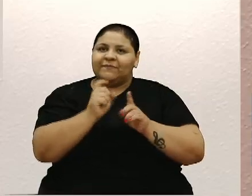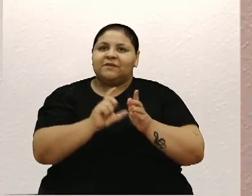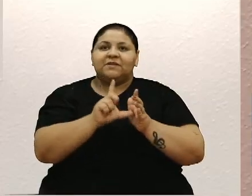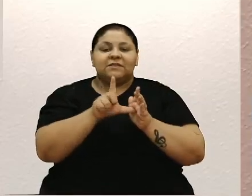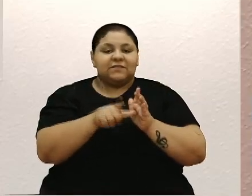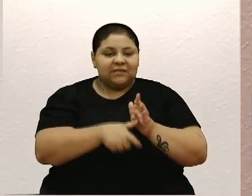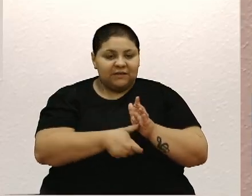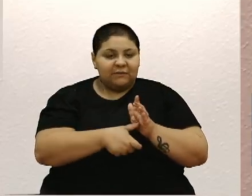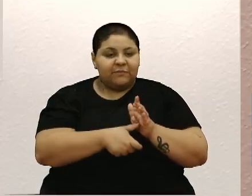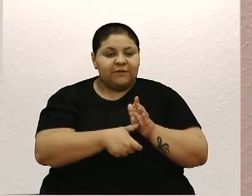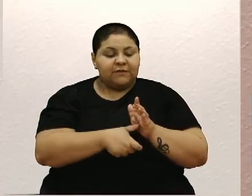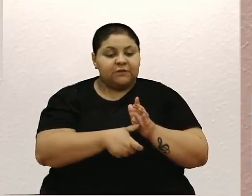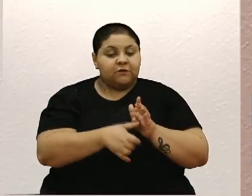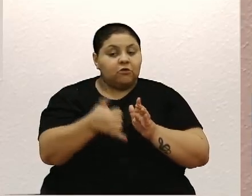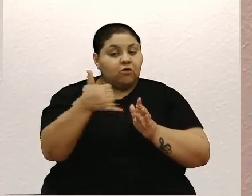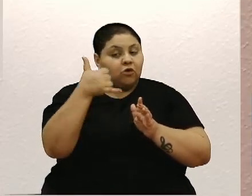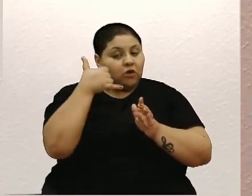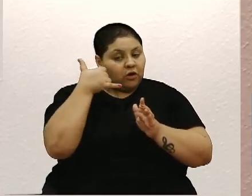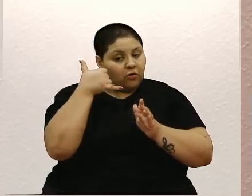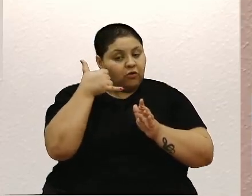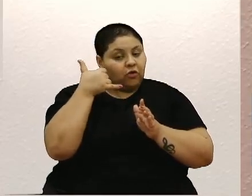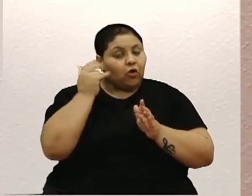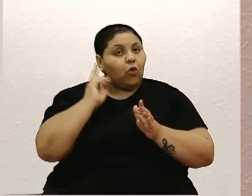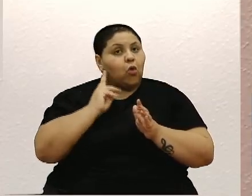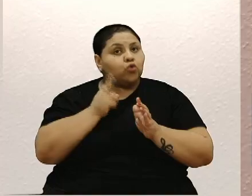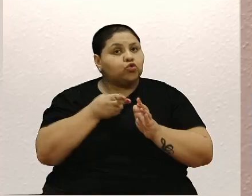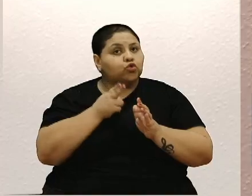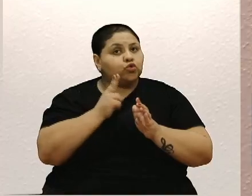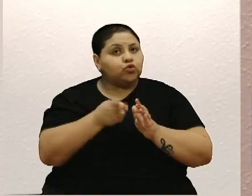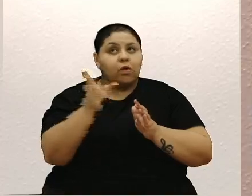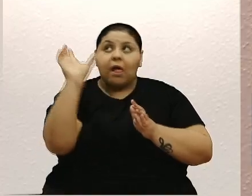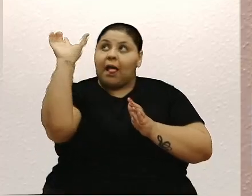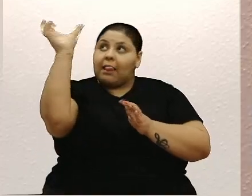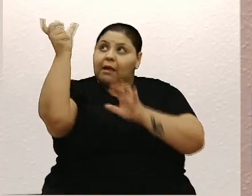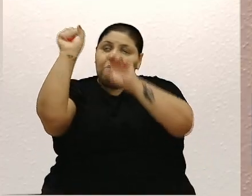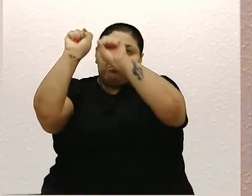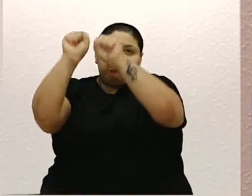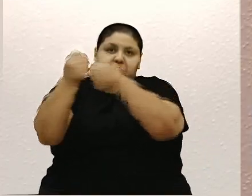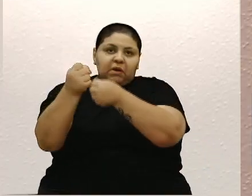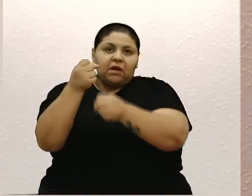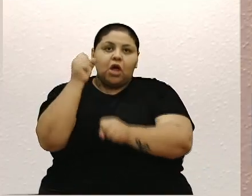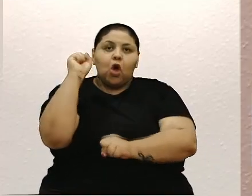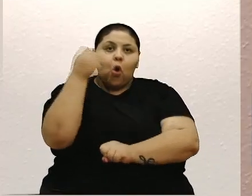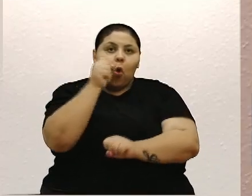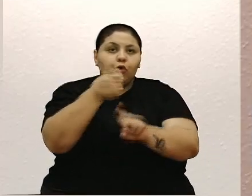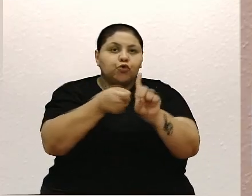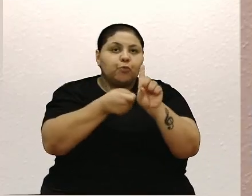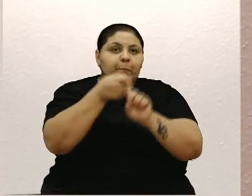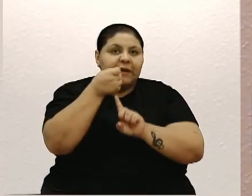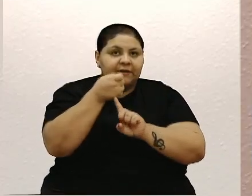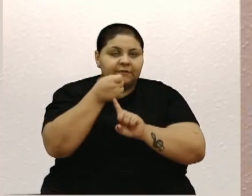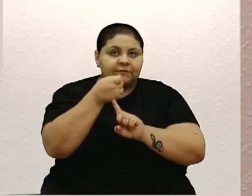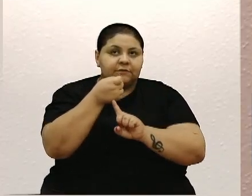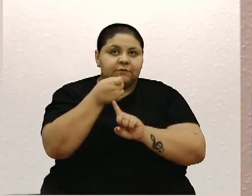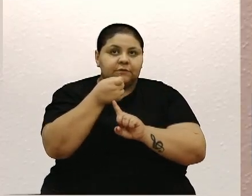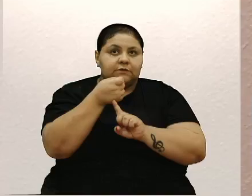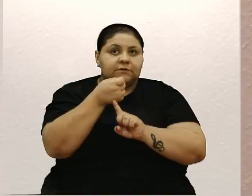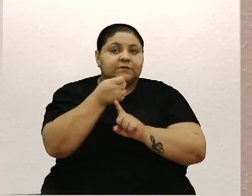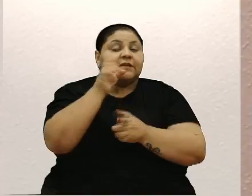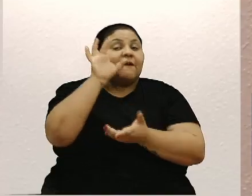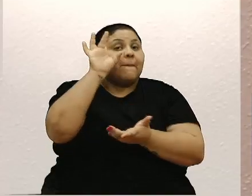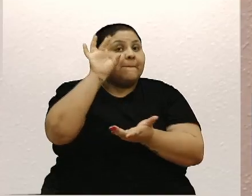refez o 0800 e ainda continua lá a lâmpada queimada. 8 meses. Tem que ficar